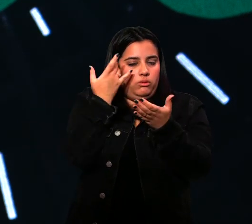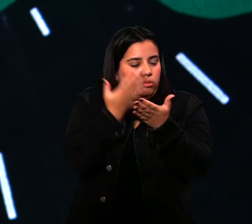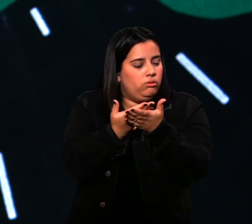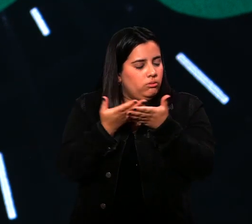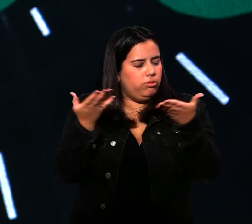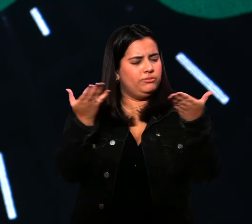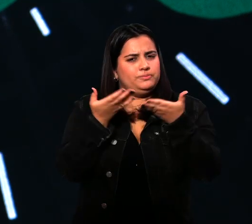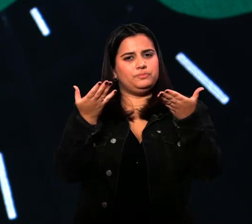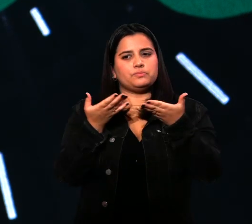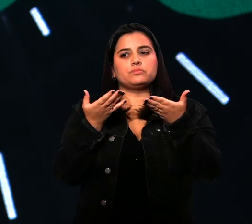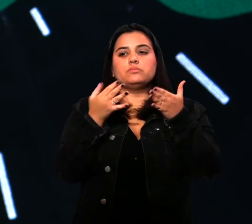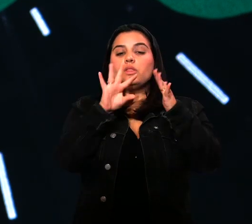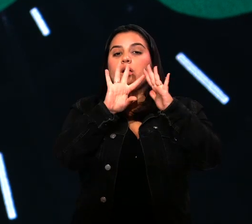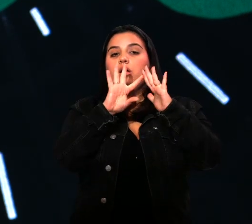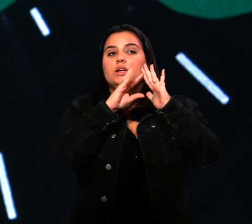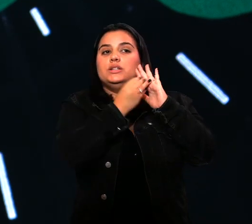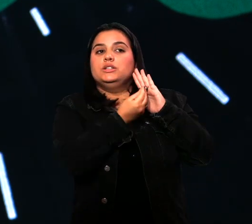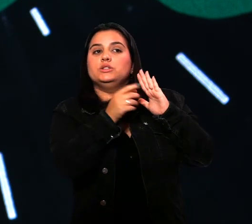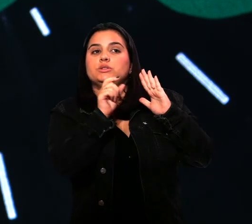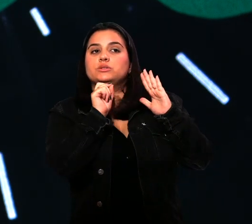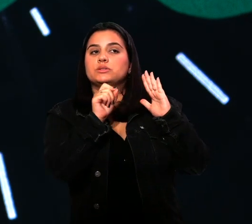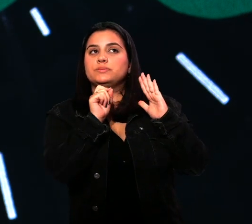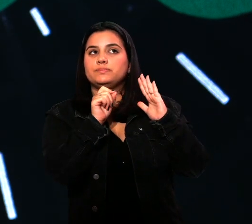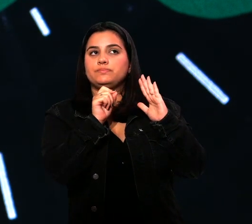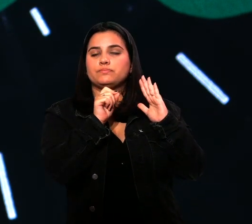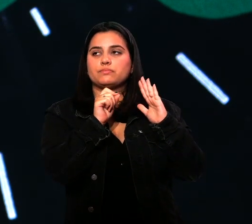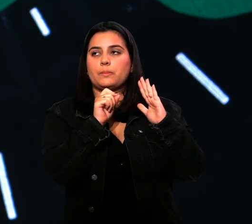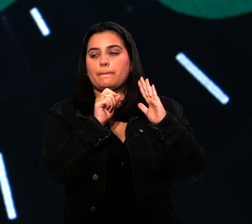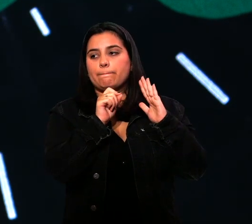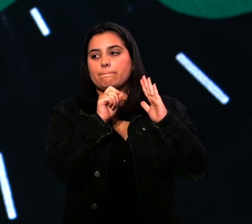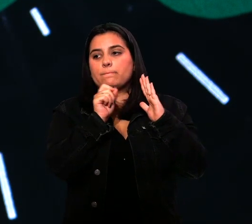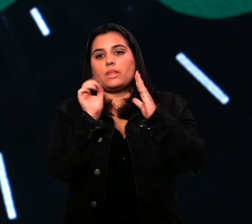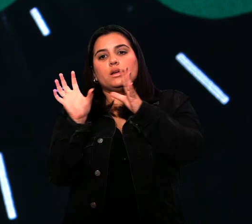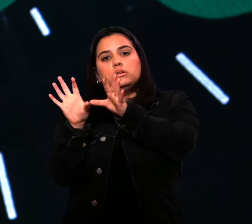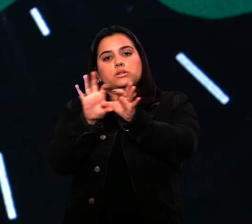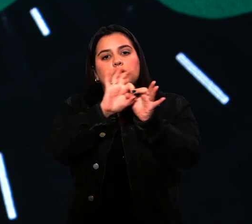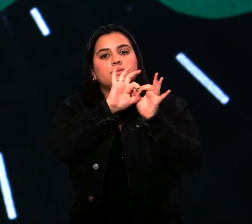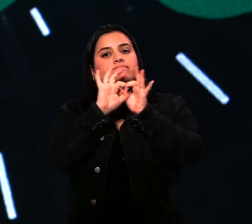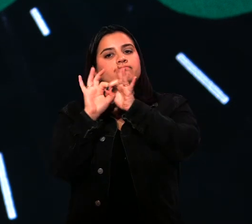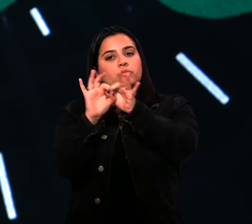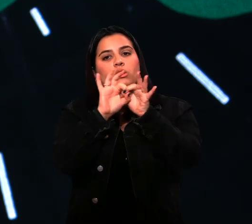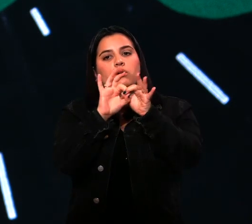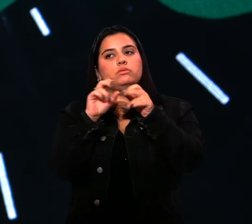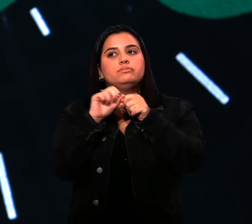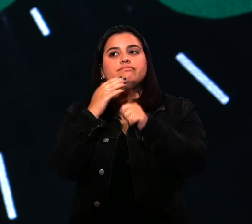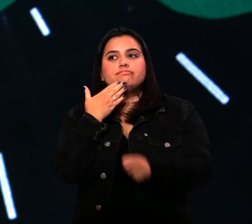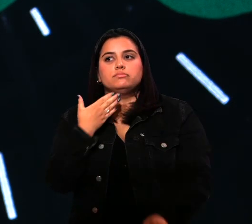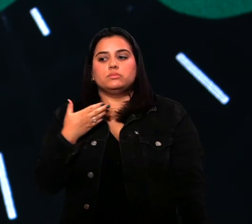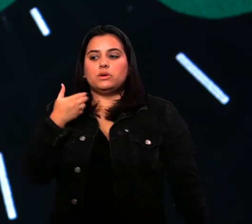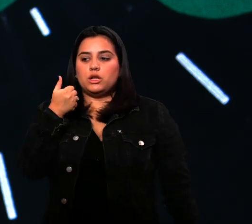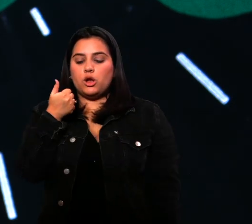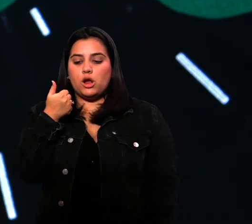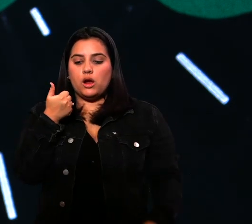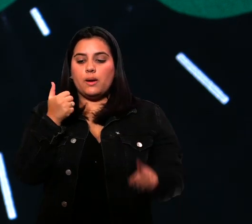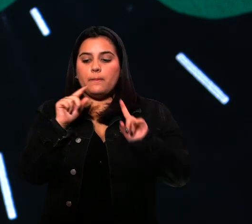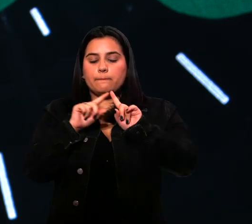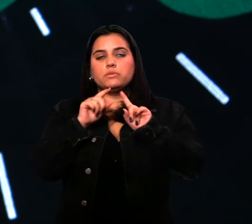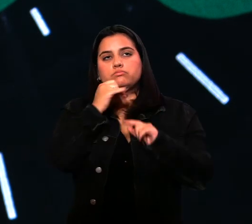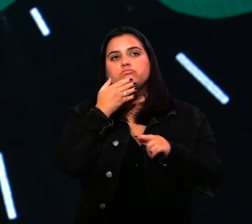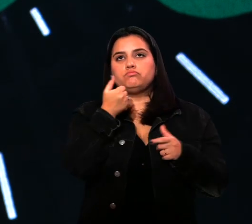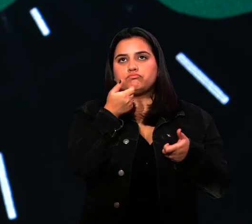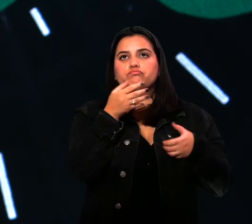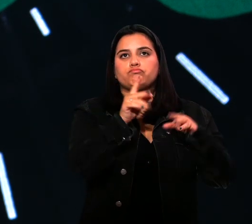reúne para não fazer tanto mal para os outros, e quando a gente sai do coletivo e vai para a nossa própria vida